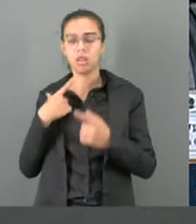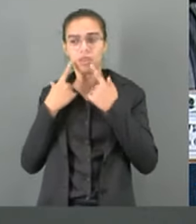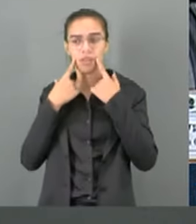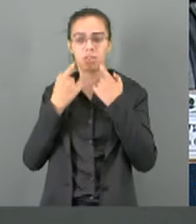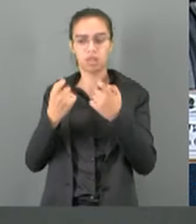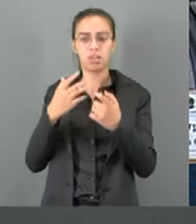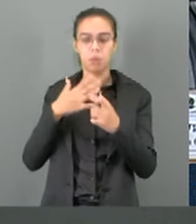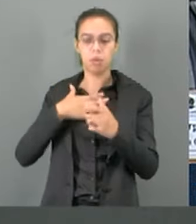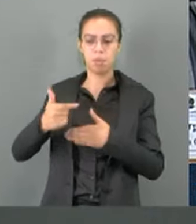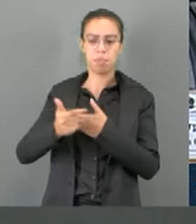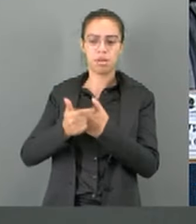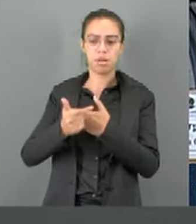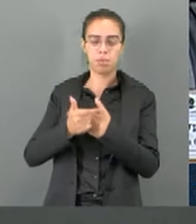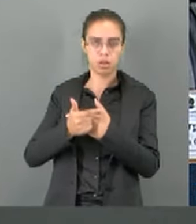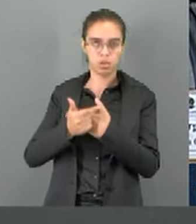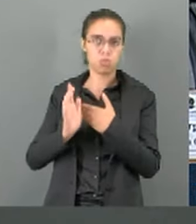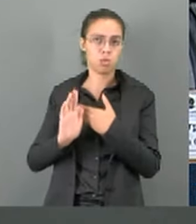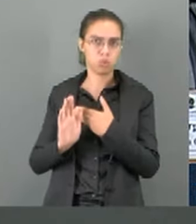sigilo funcional.